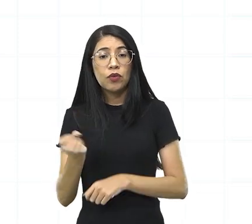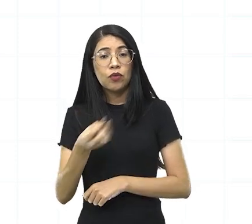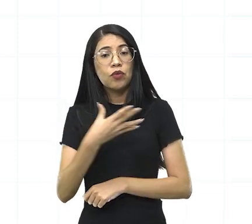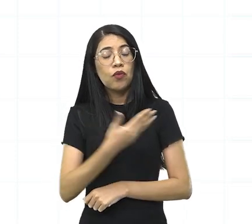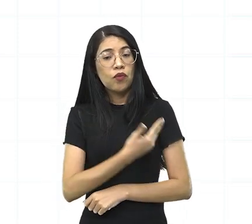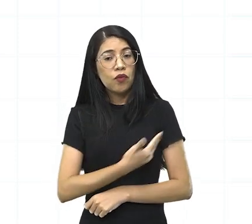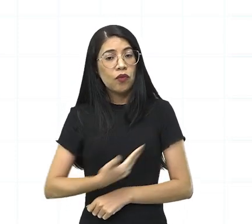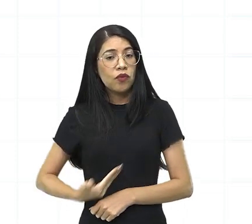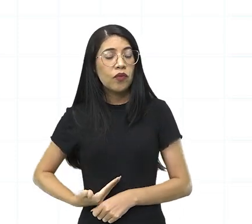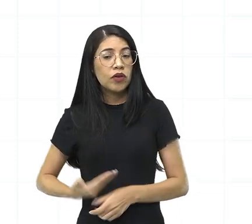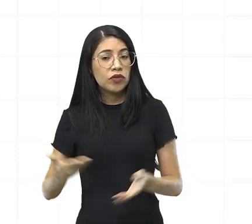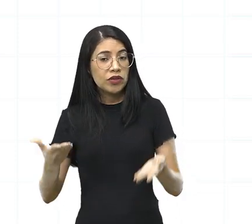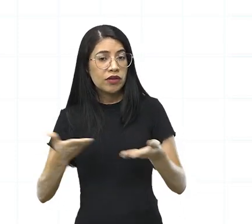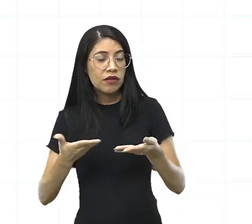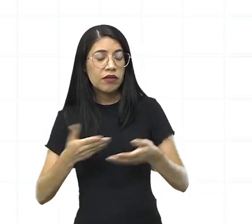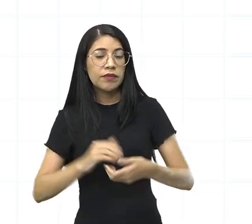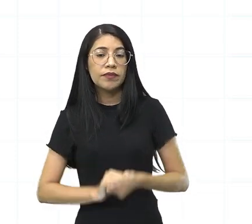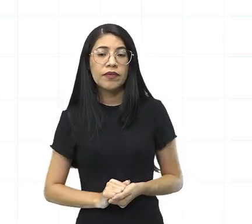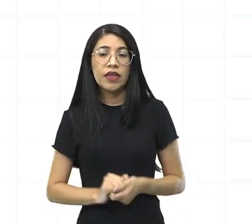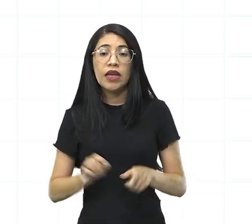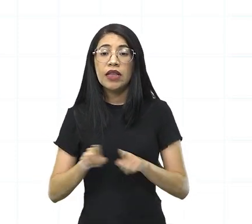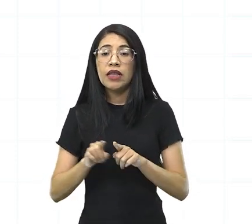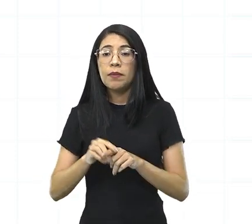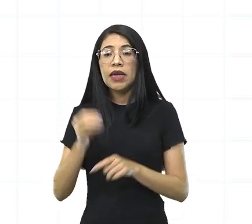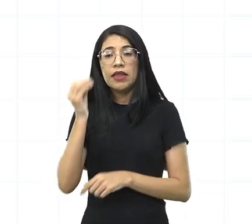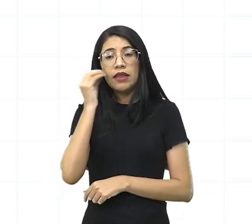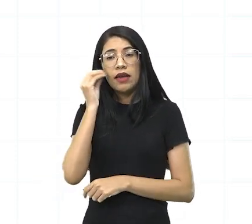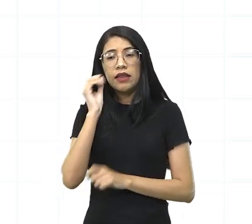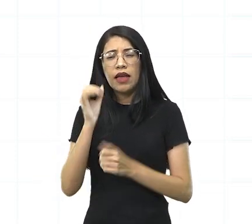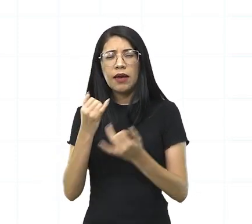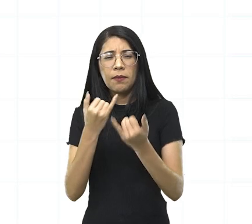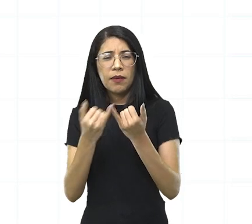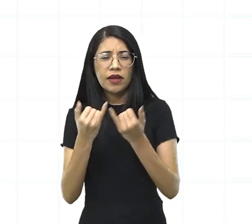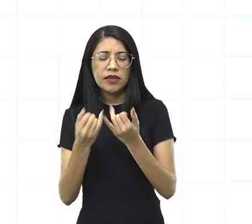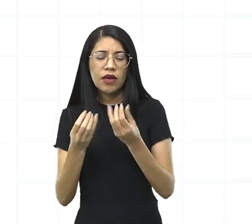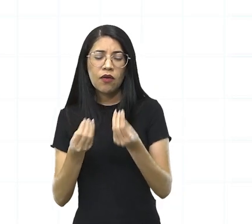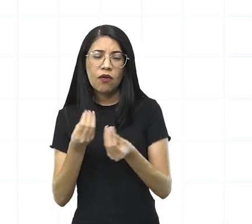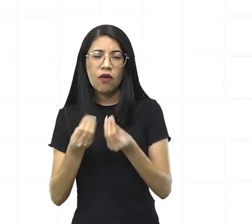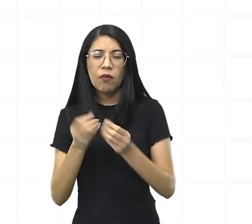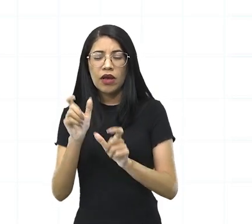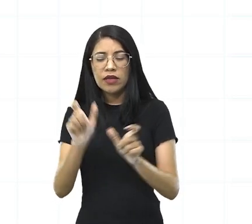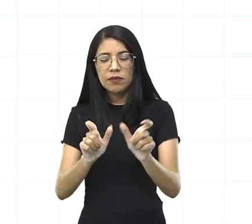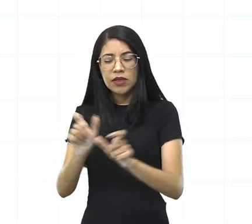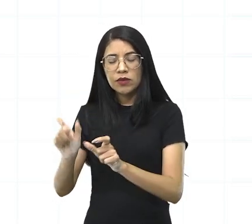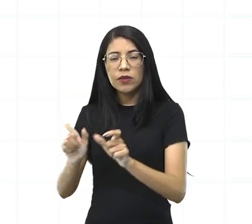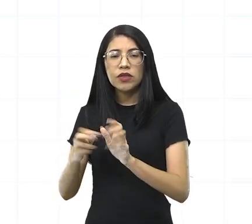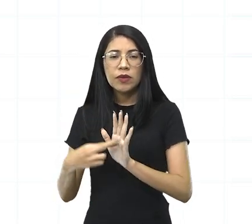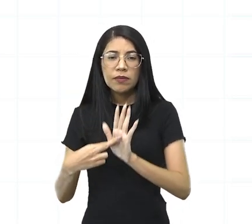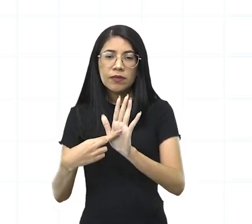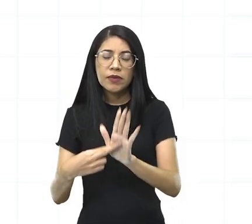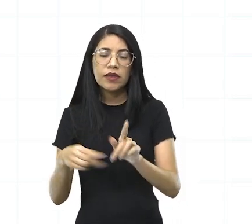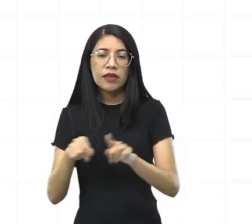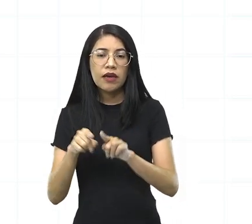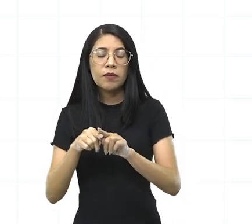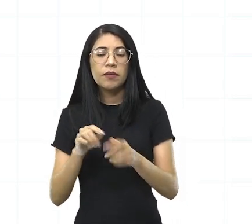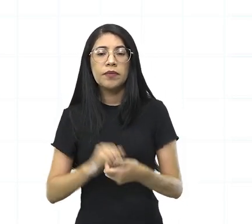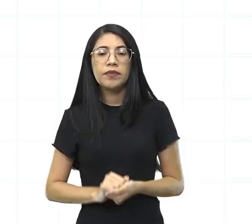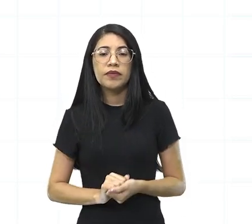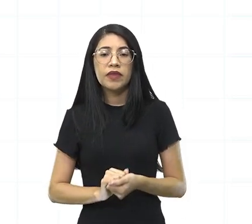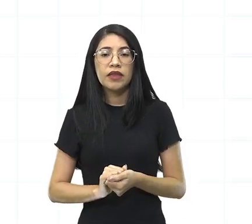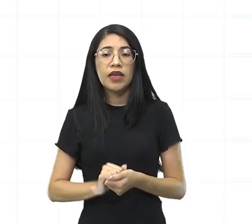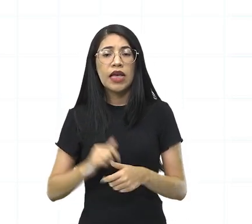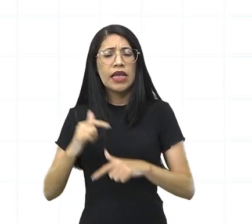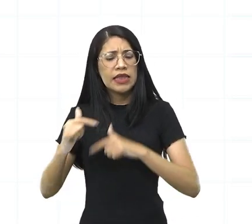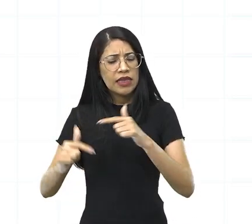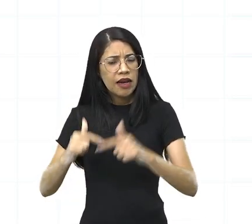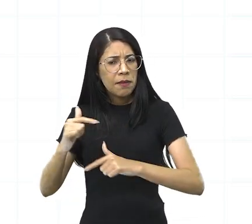atual governo e buscam assemelhar-se ao povo que representa. O trabalho constante,